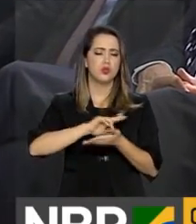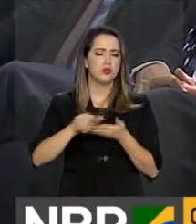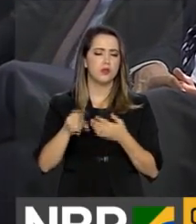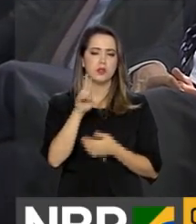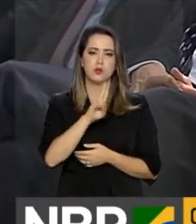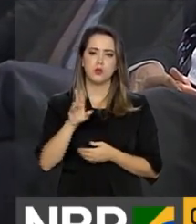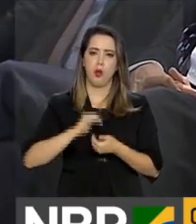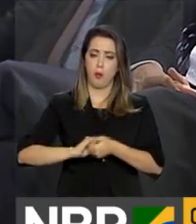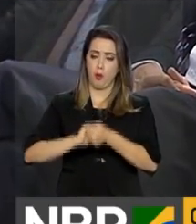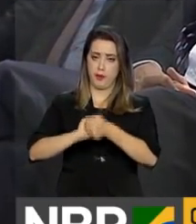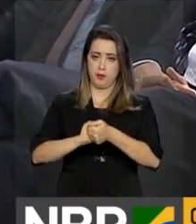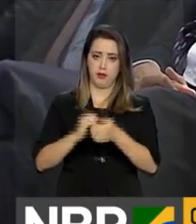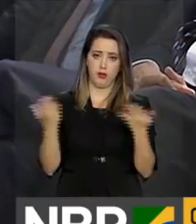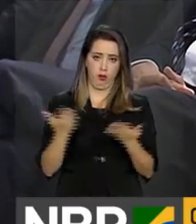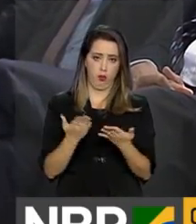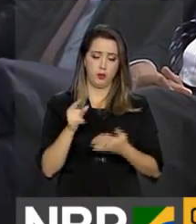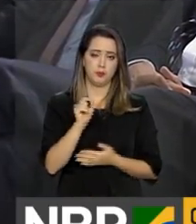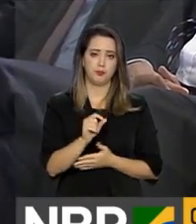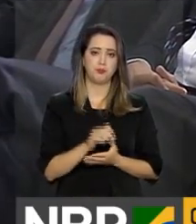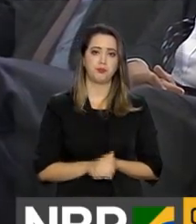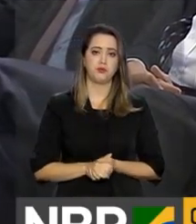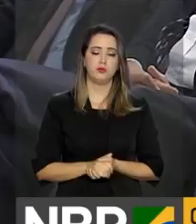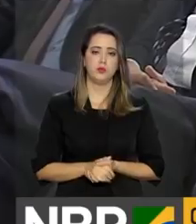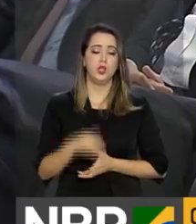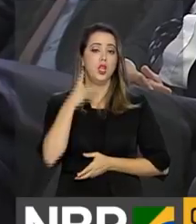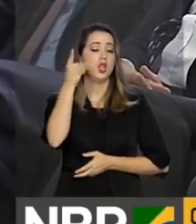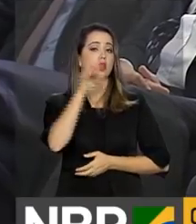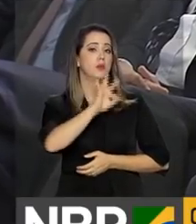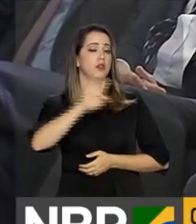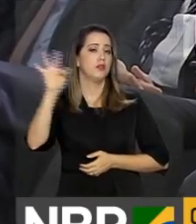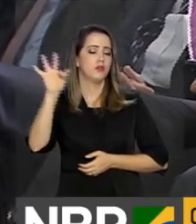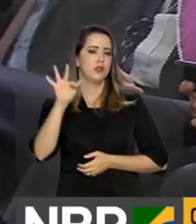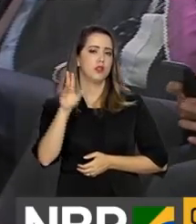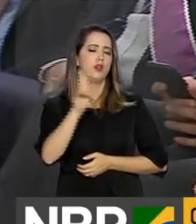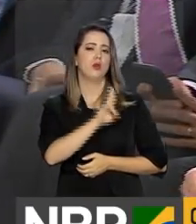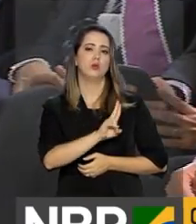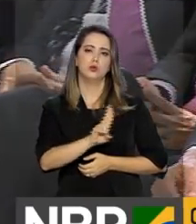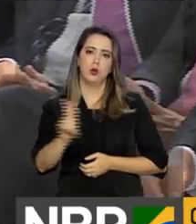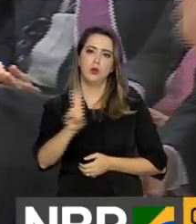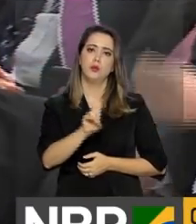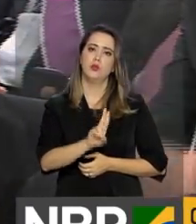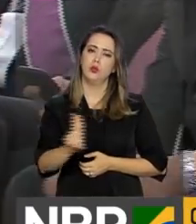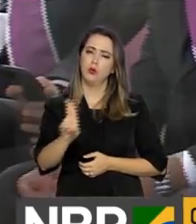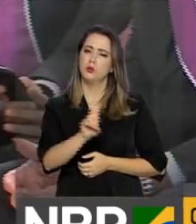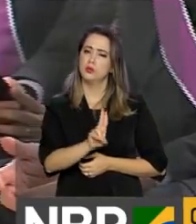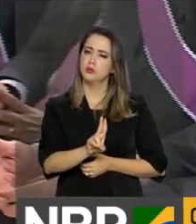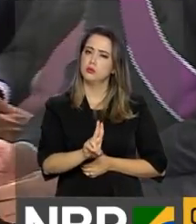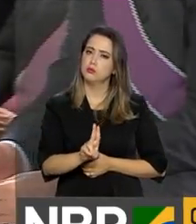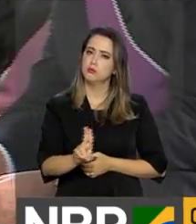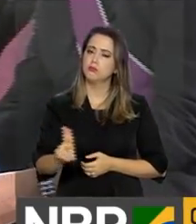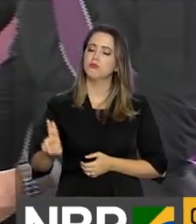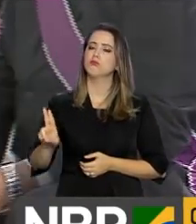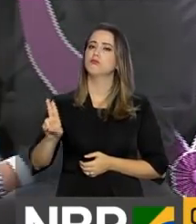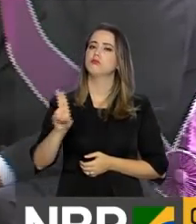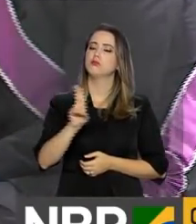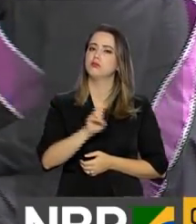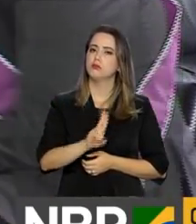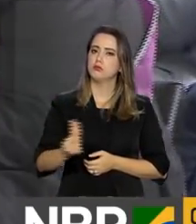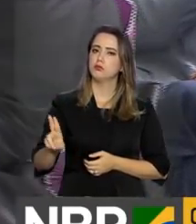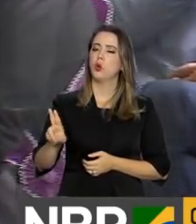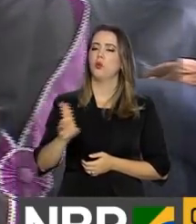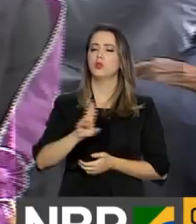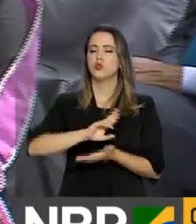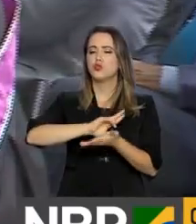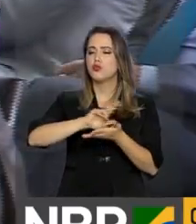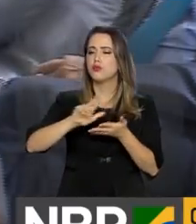Chaves, Ricardo Ferraço, os deputados federais Lelo Coimbra, Alex Canziani, Aníbal Gomes, Carlos